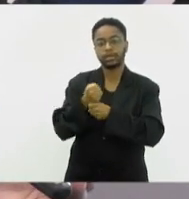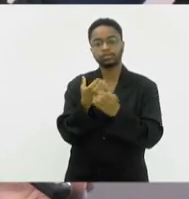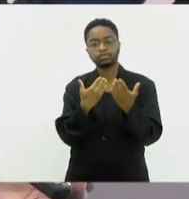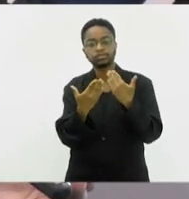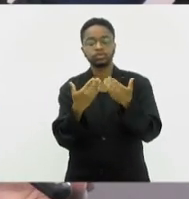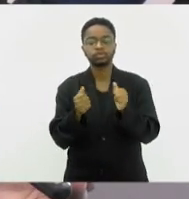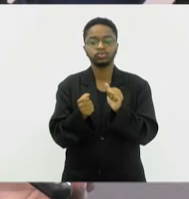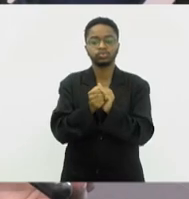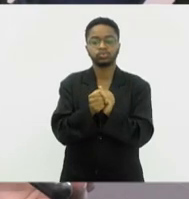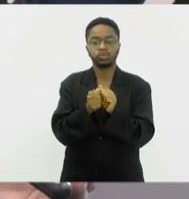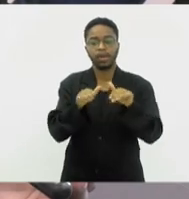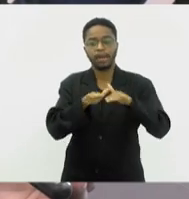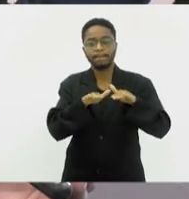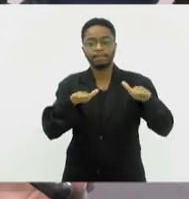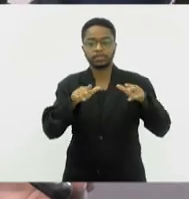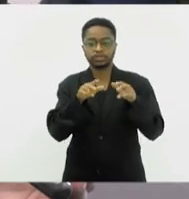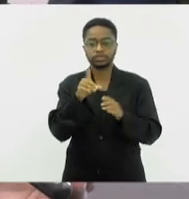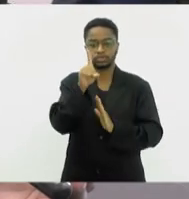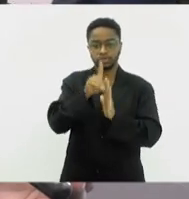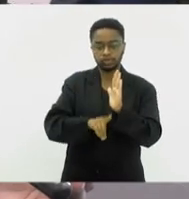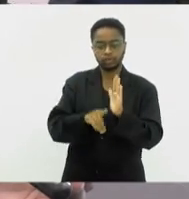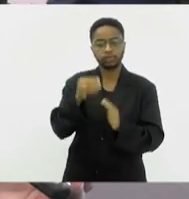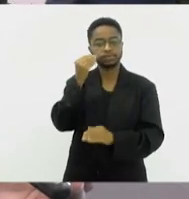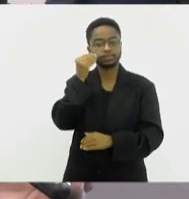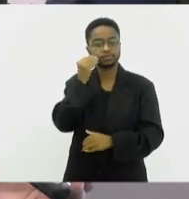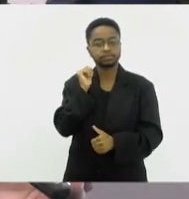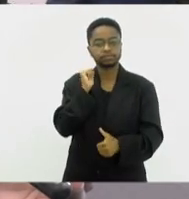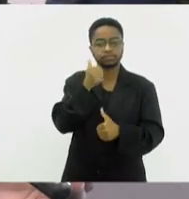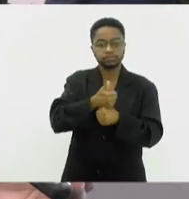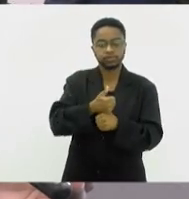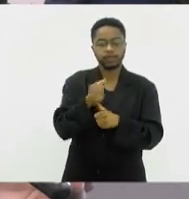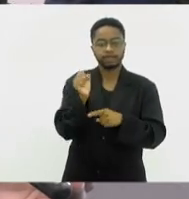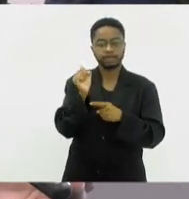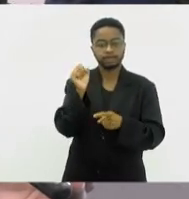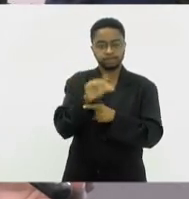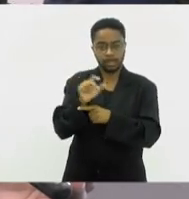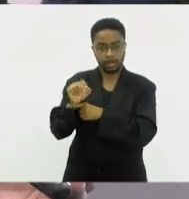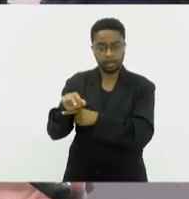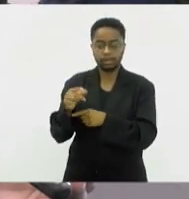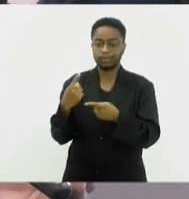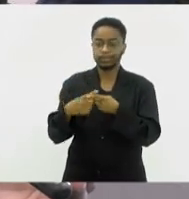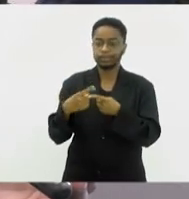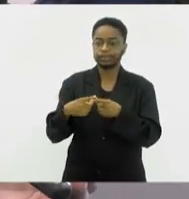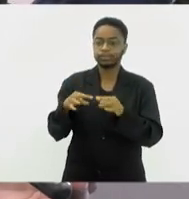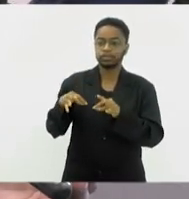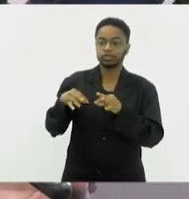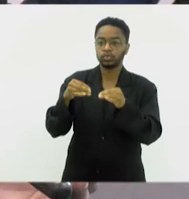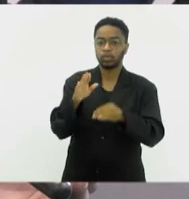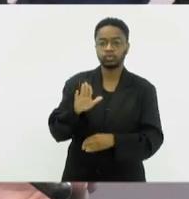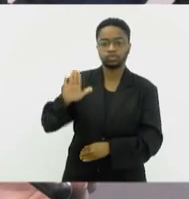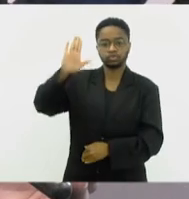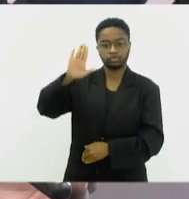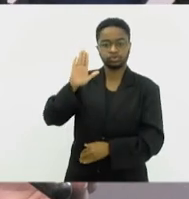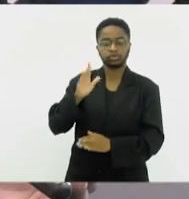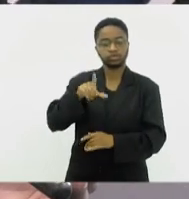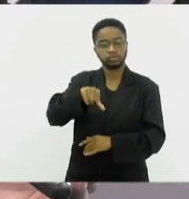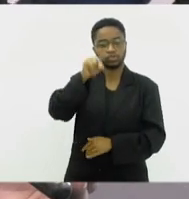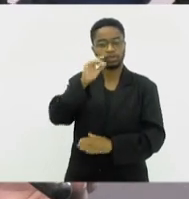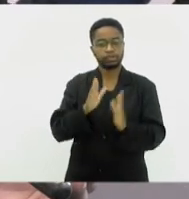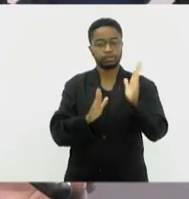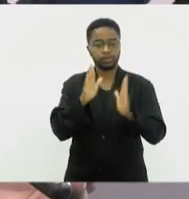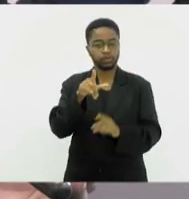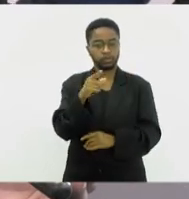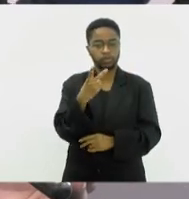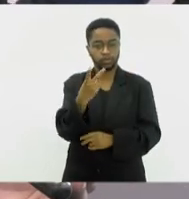à mesa diretora para promover a substituição das vagas, né? Todos eles são eleitos num período de 2 anos